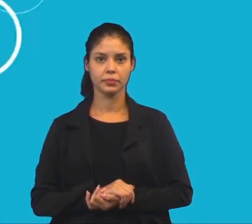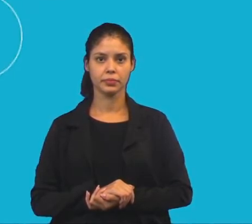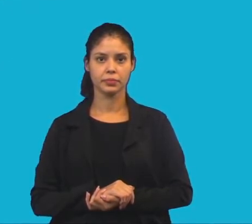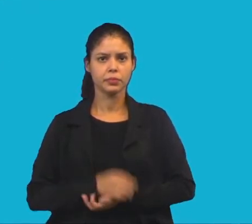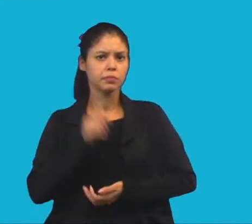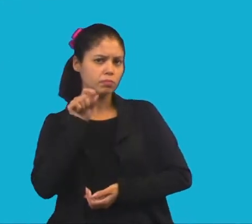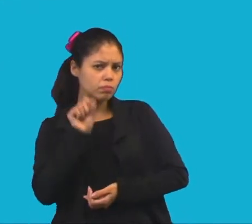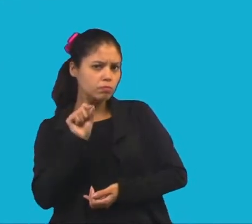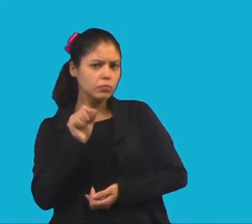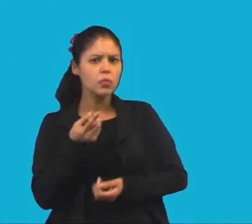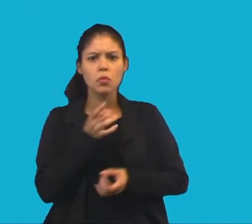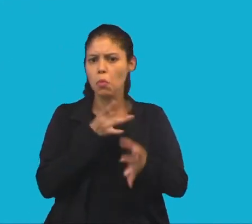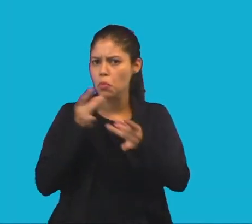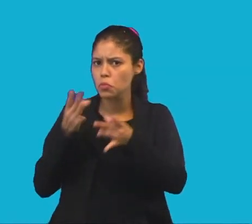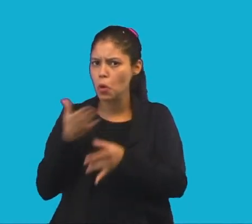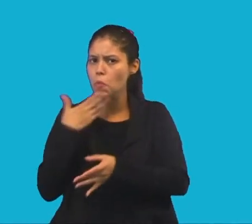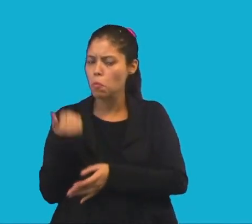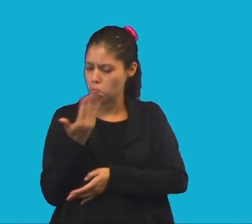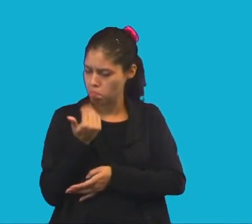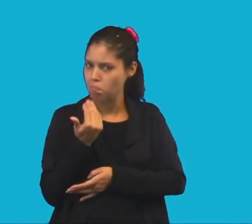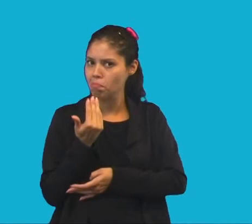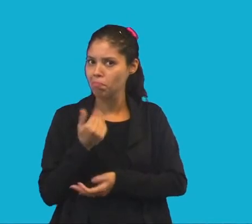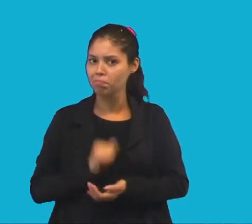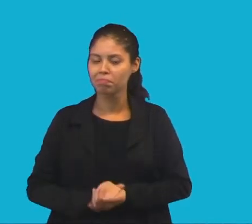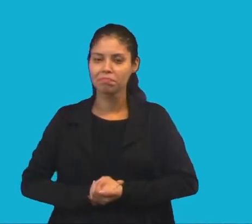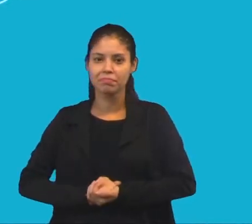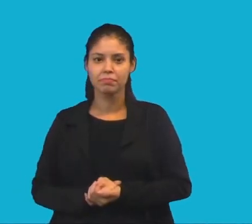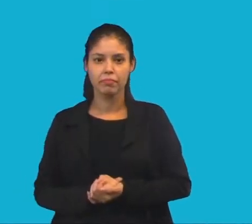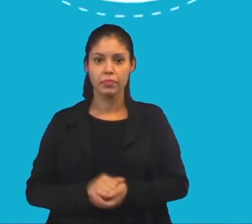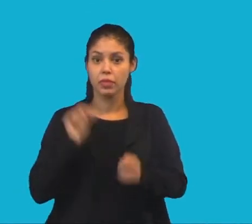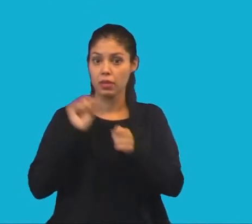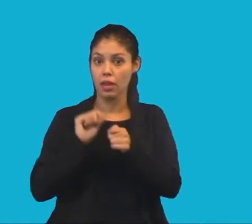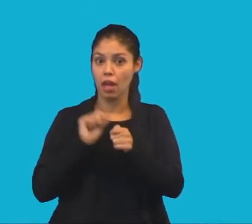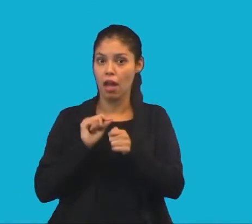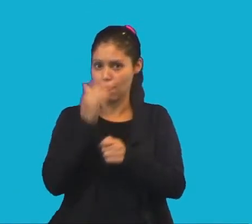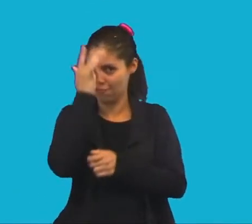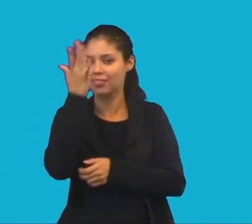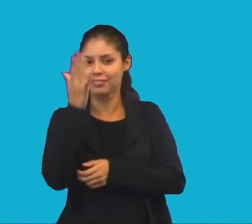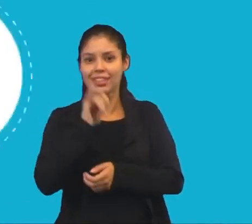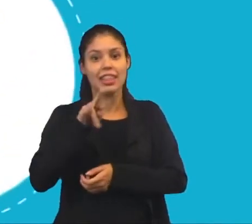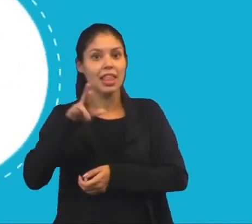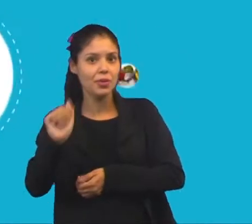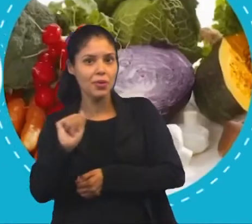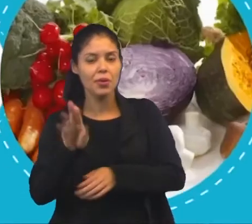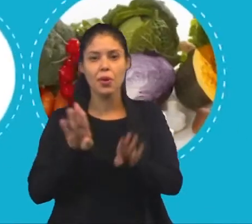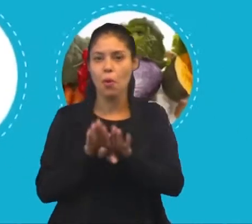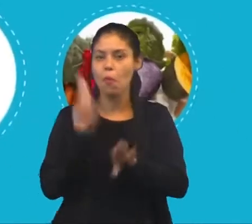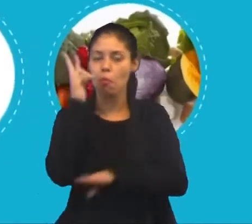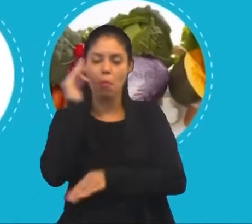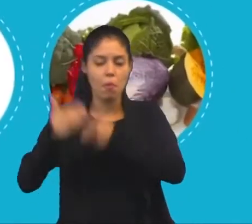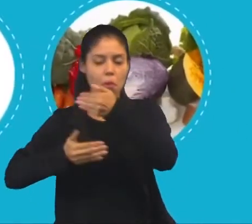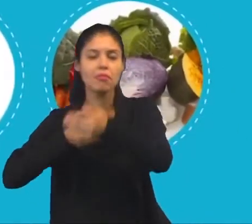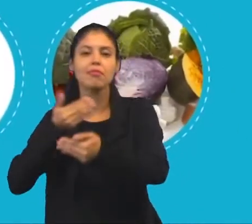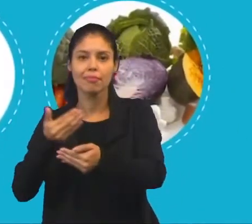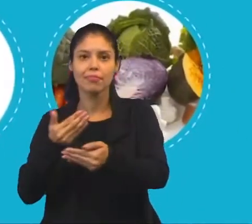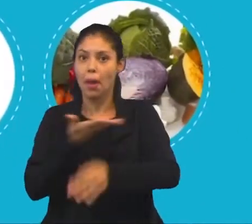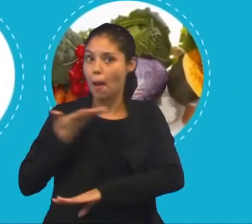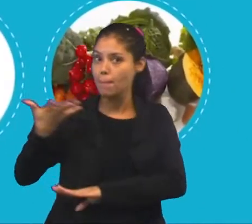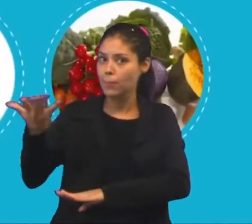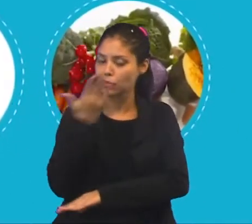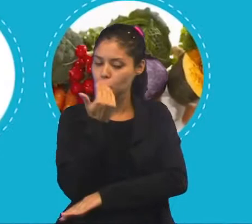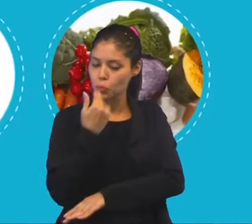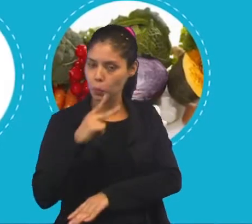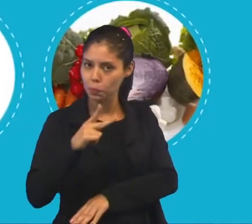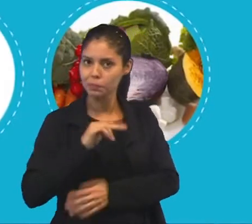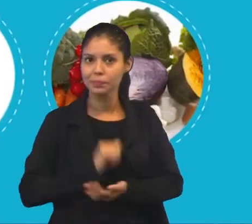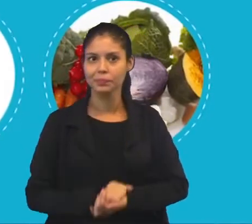Quer uma dica para comer melhor? Faça de alimentos in natura ou minimamente processados a base de sua